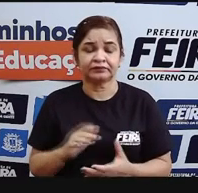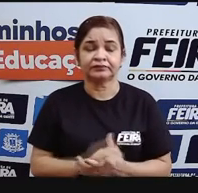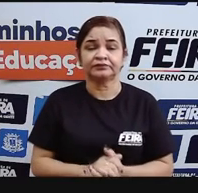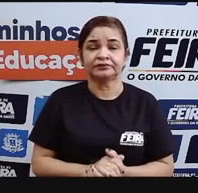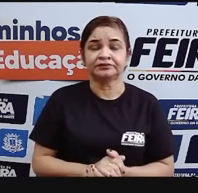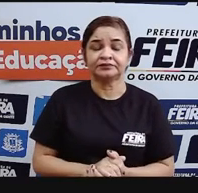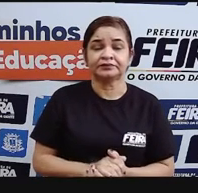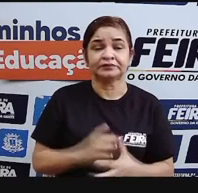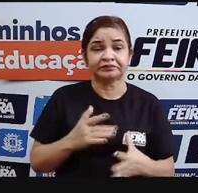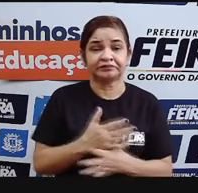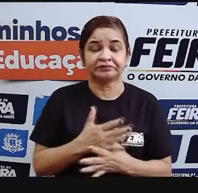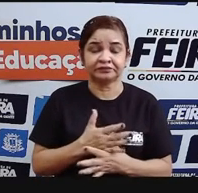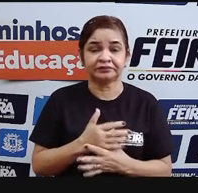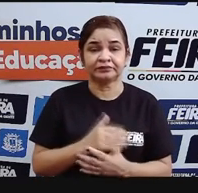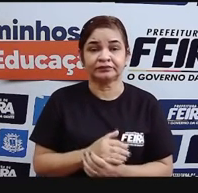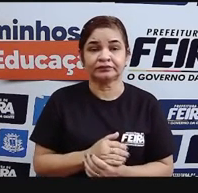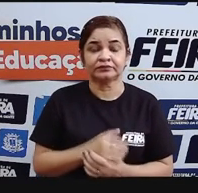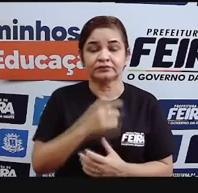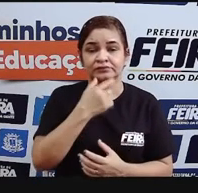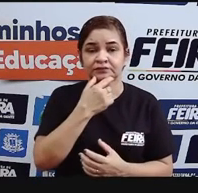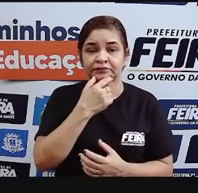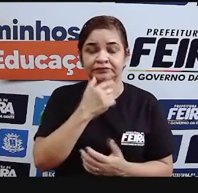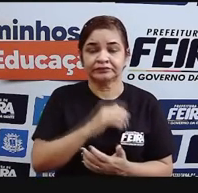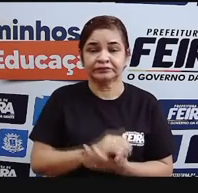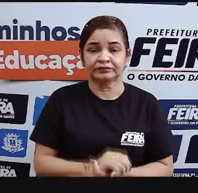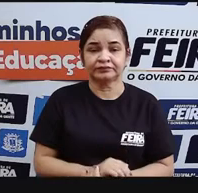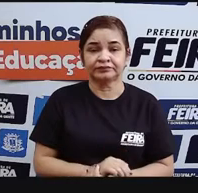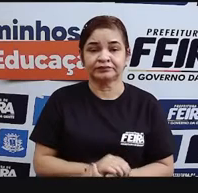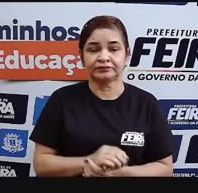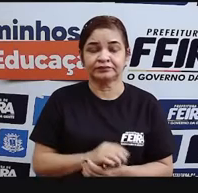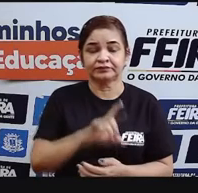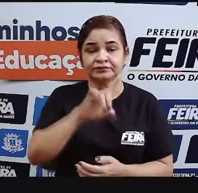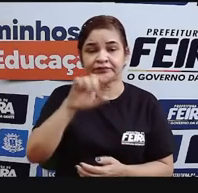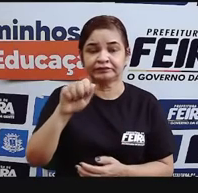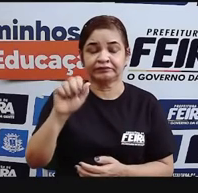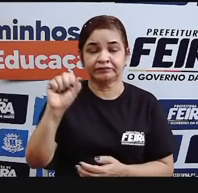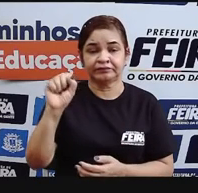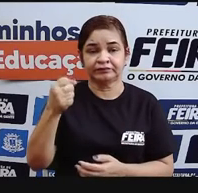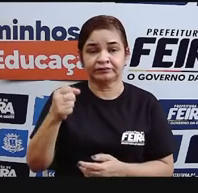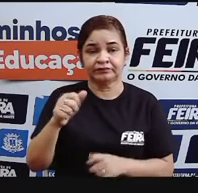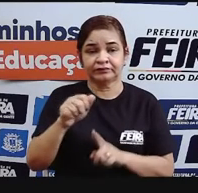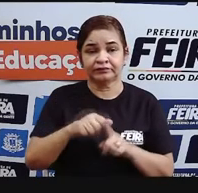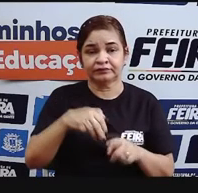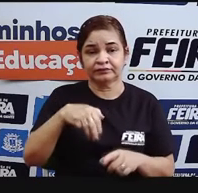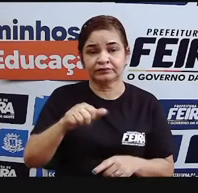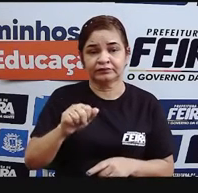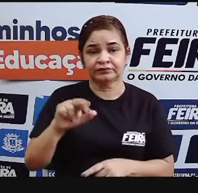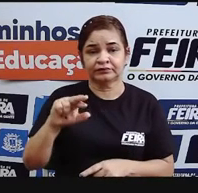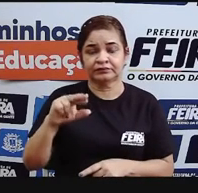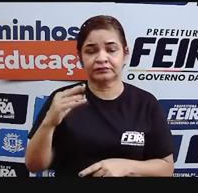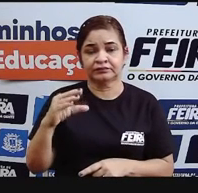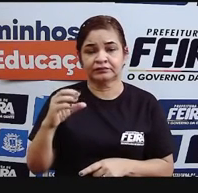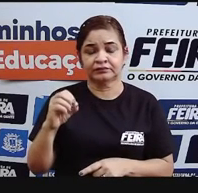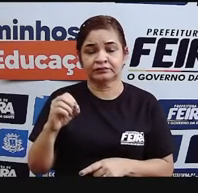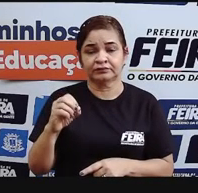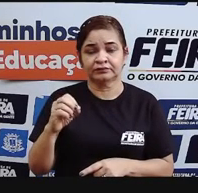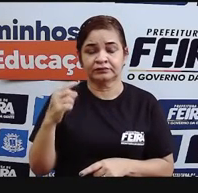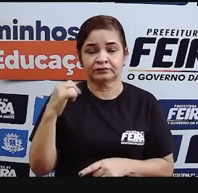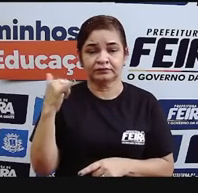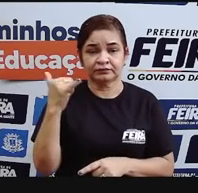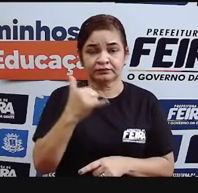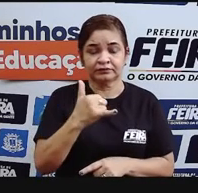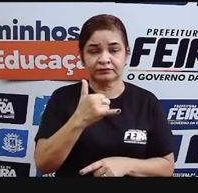Nova York, aonde ocorreu essa greve, no dia 8 de março, mandou que incendiasse a fábrica com